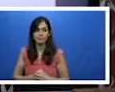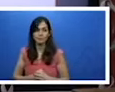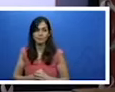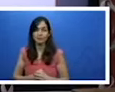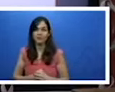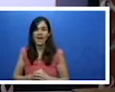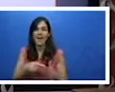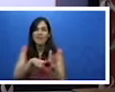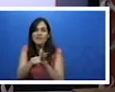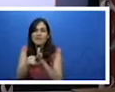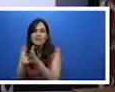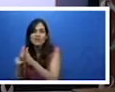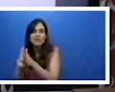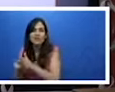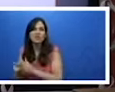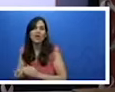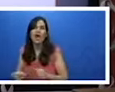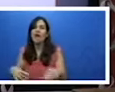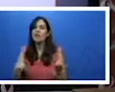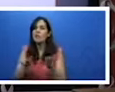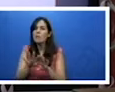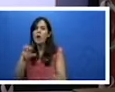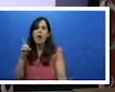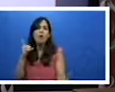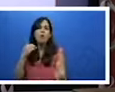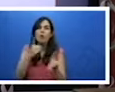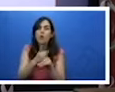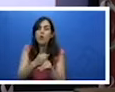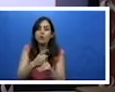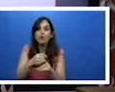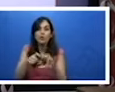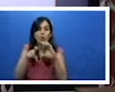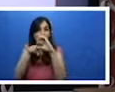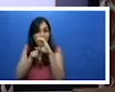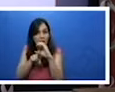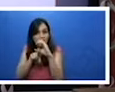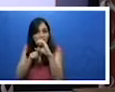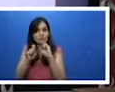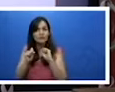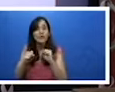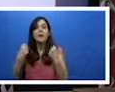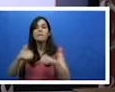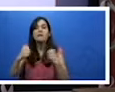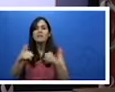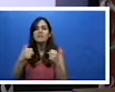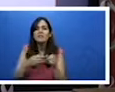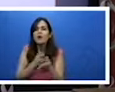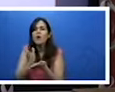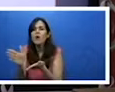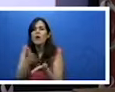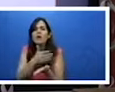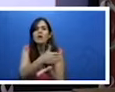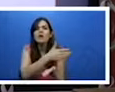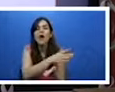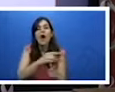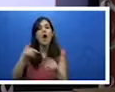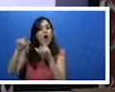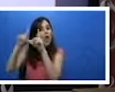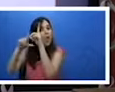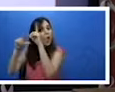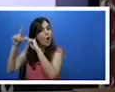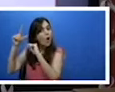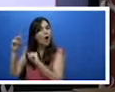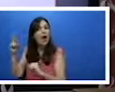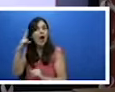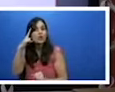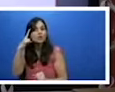As investigações e as descobertas do detetive devem ser guiadas pela lógica e pelo